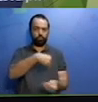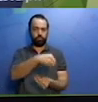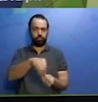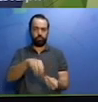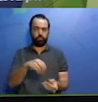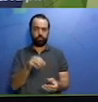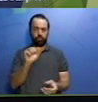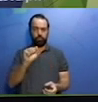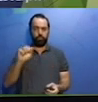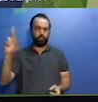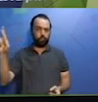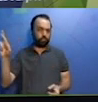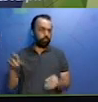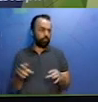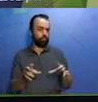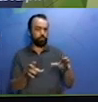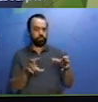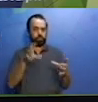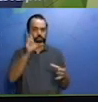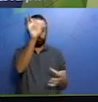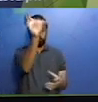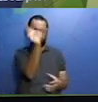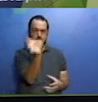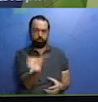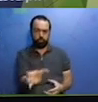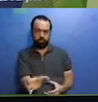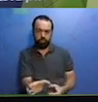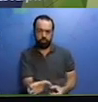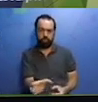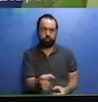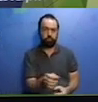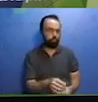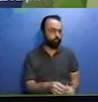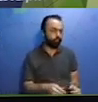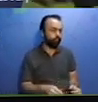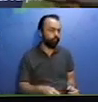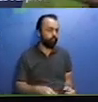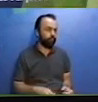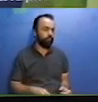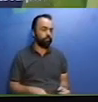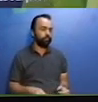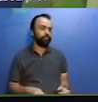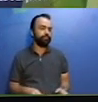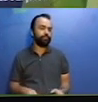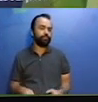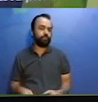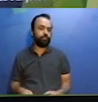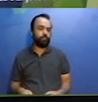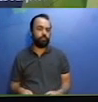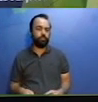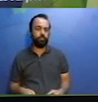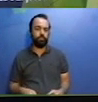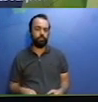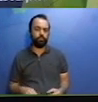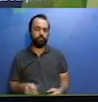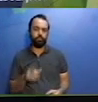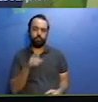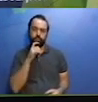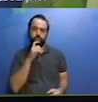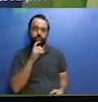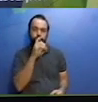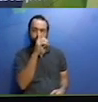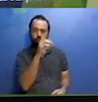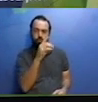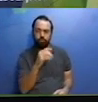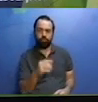ar atmosférico, ela vai entrar aqui na coluna de destilação. Essa mistura ela vai ser resfriada